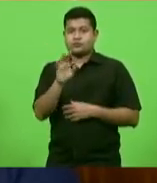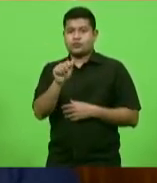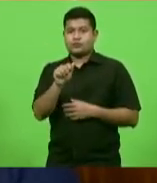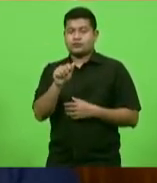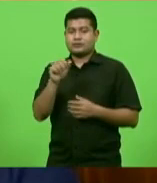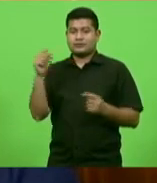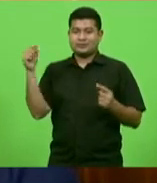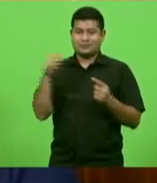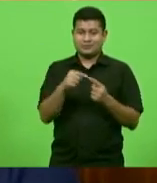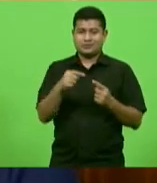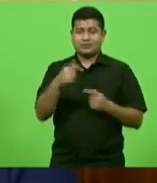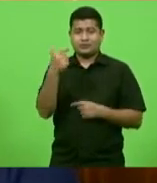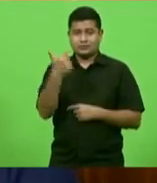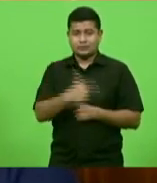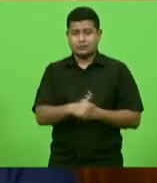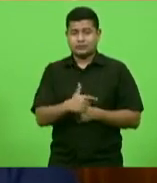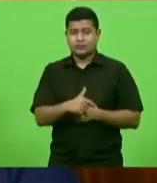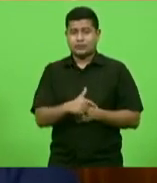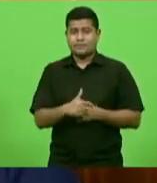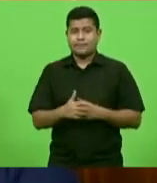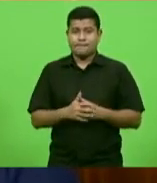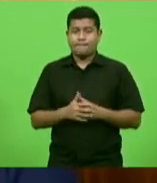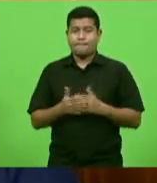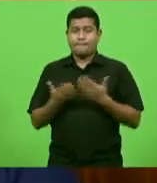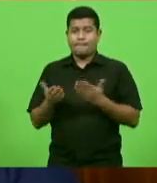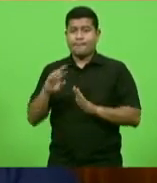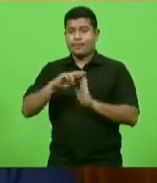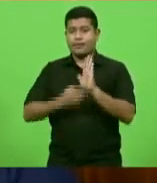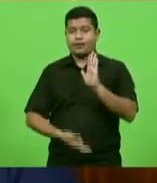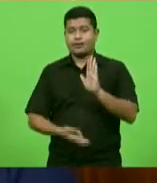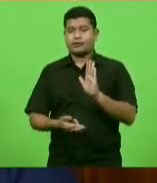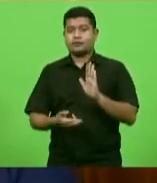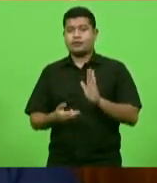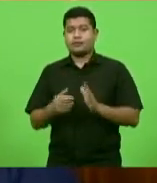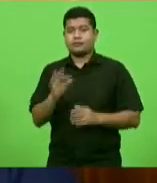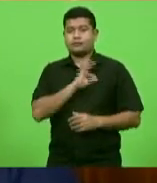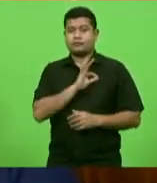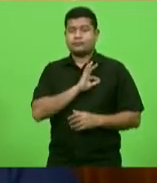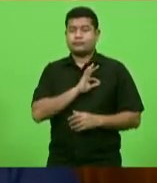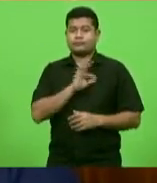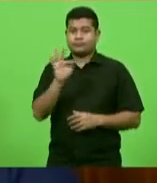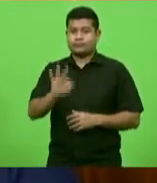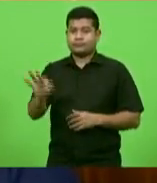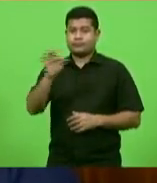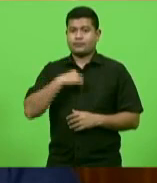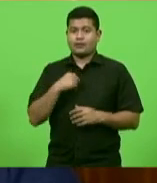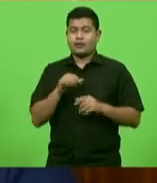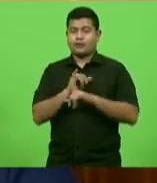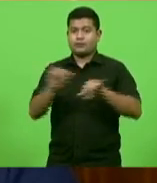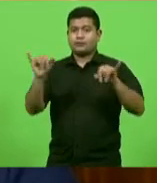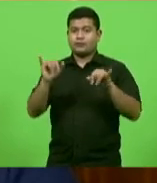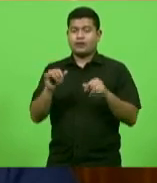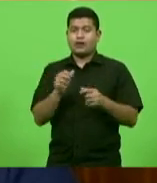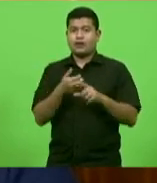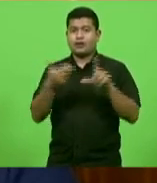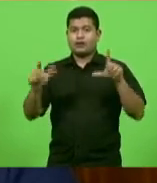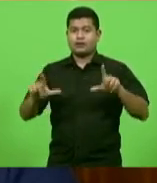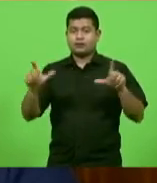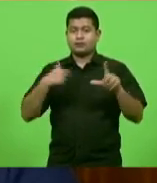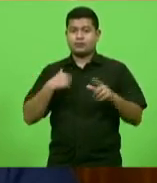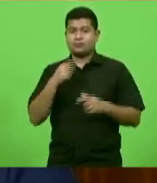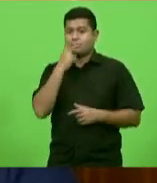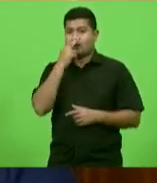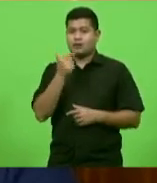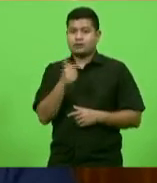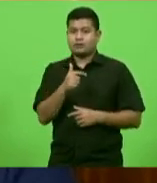passado, relatório da Polícia Federal, divulgado pela imprensa, apontou a inexistência de indícios de crime por